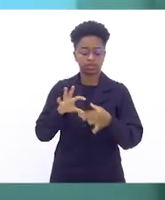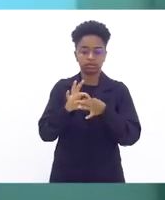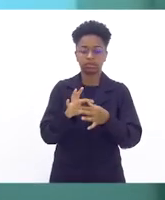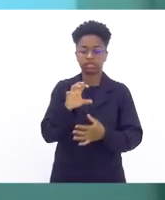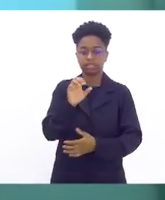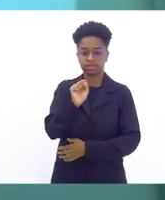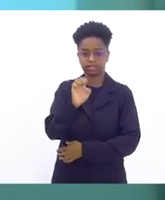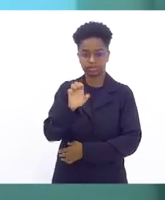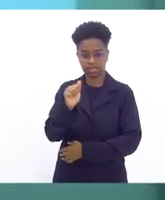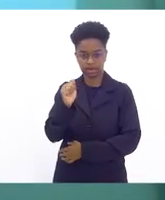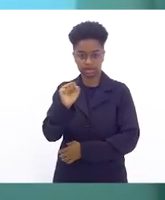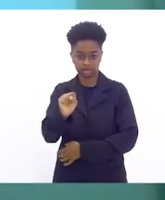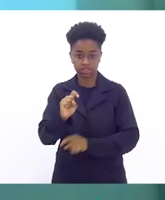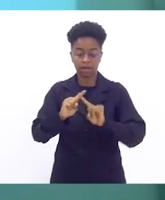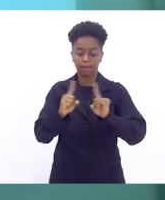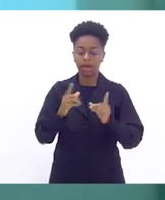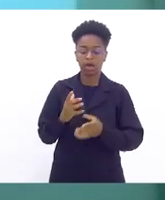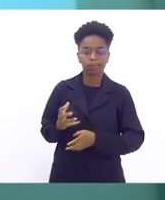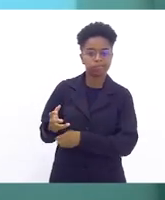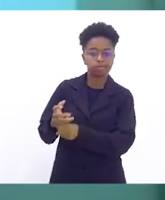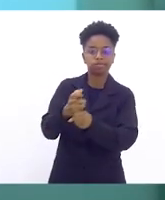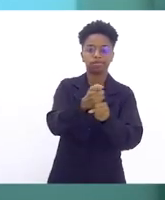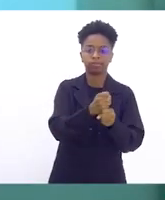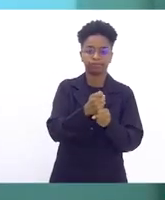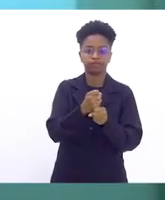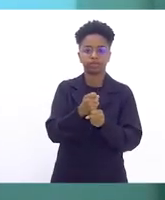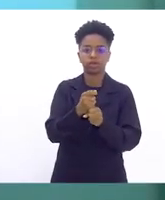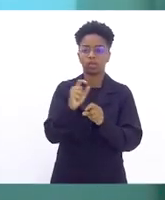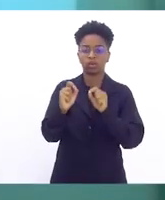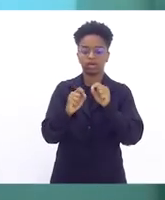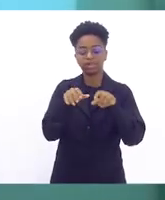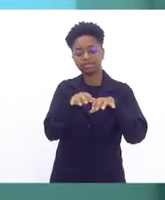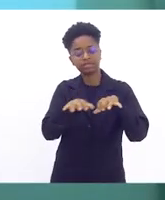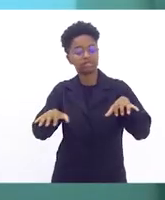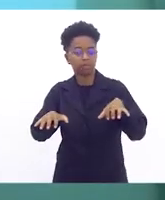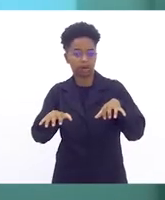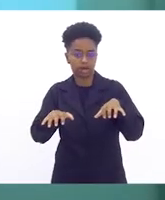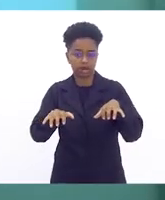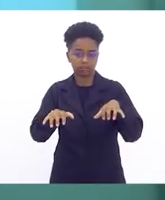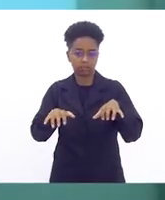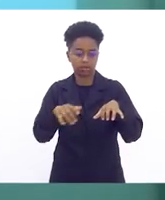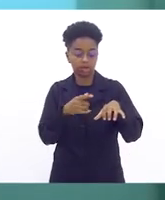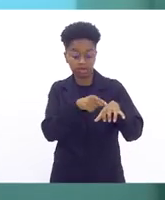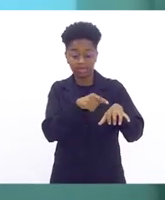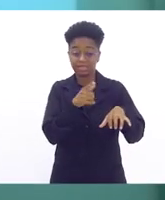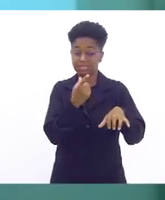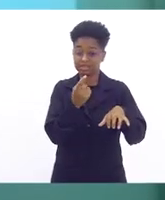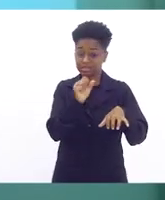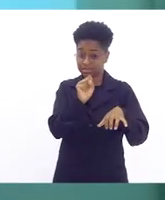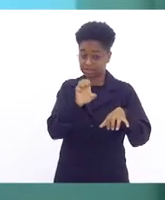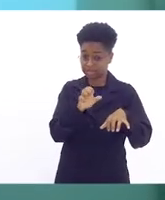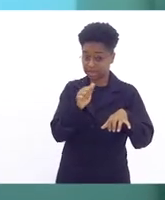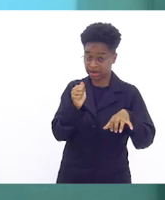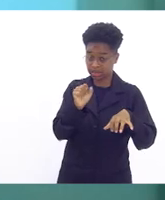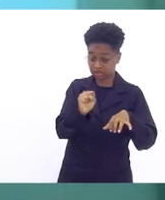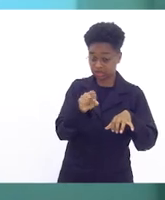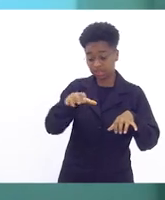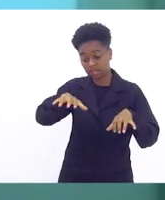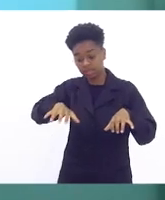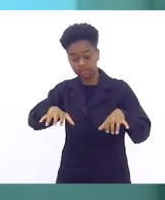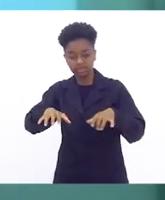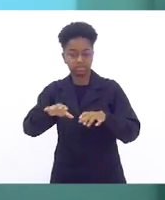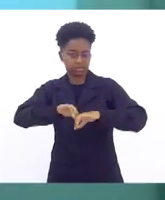mas a contabilidade dele é contabilizado em separado ao orçamento da séries porque ele cuida